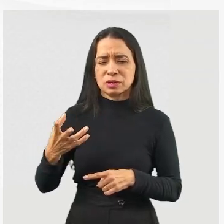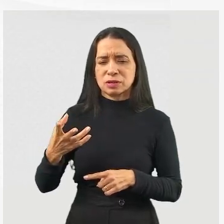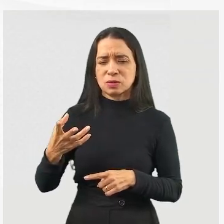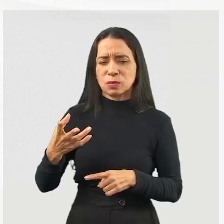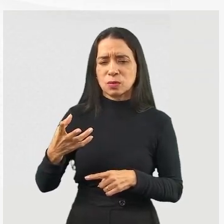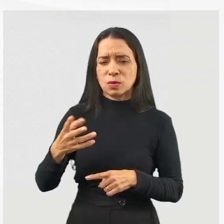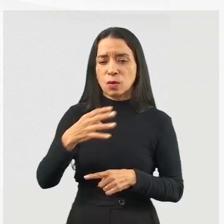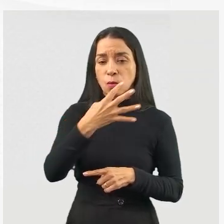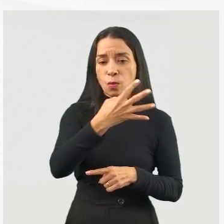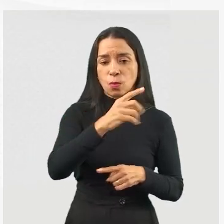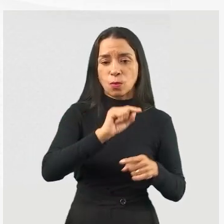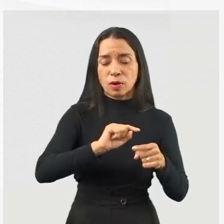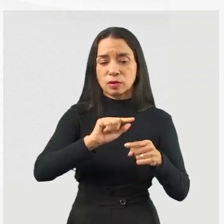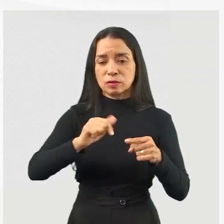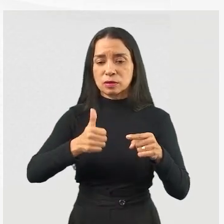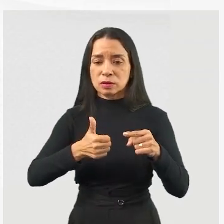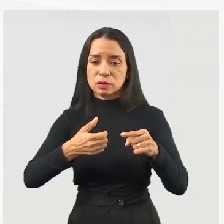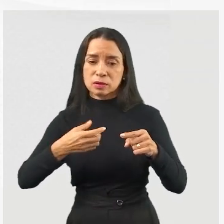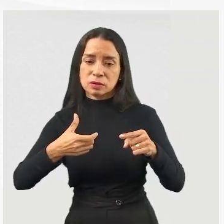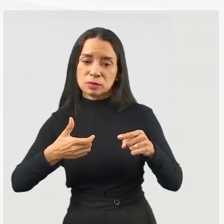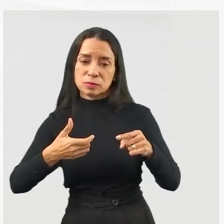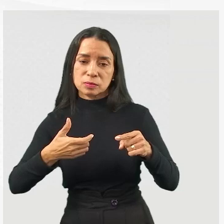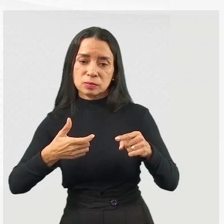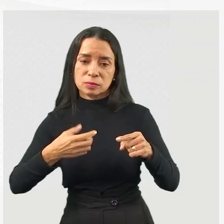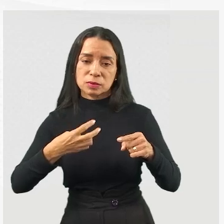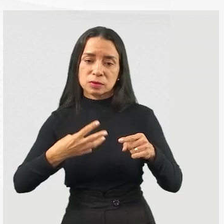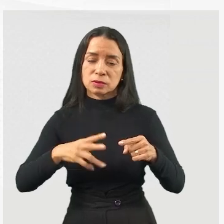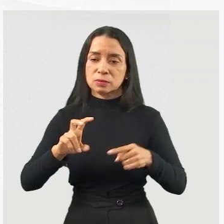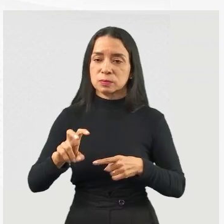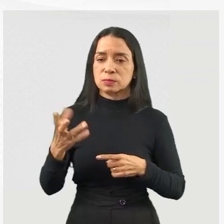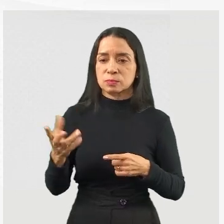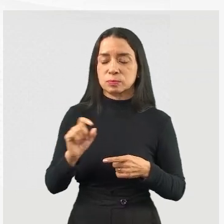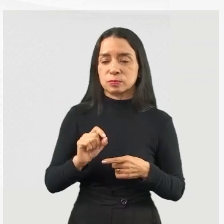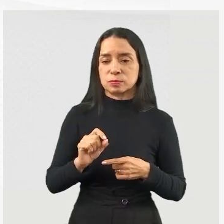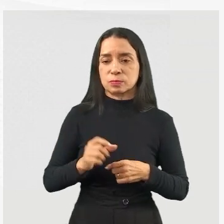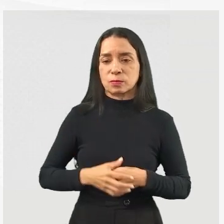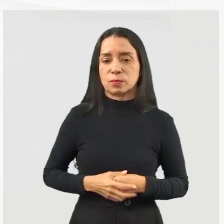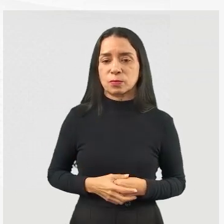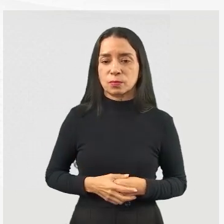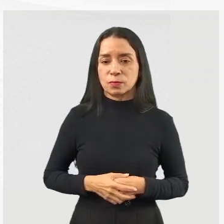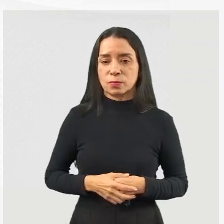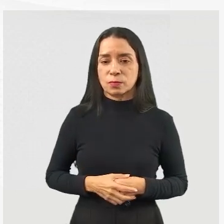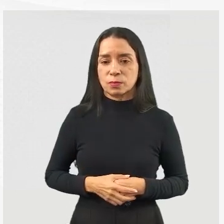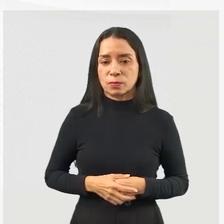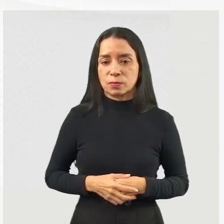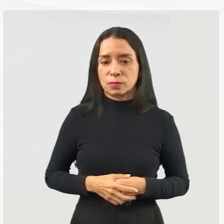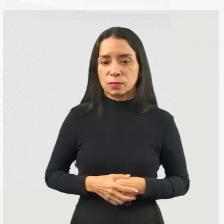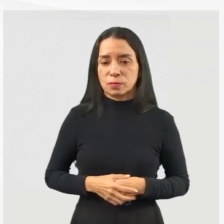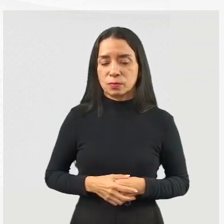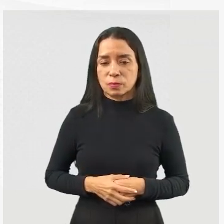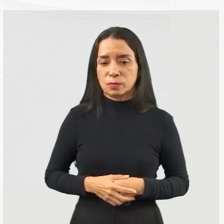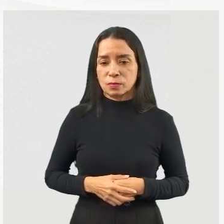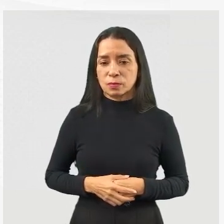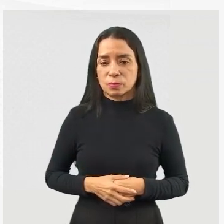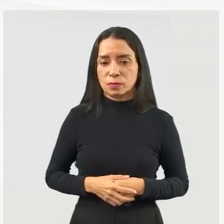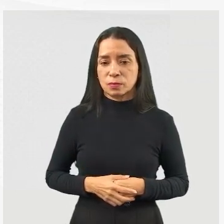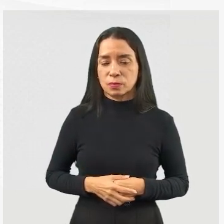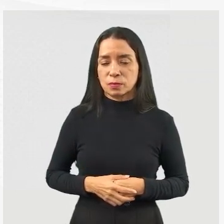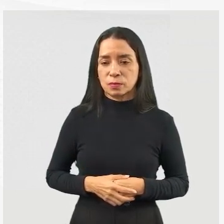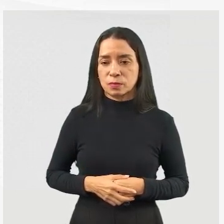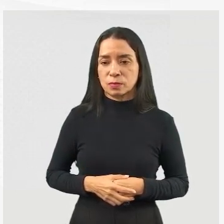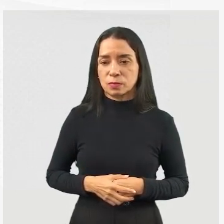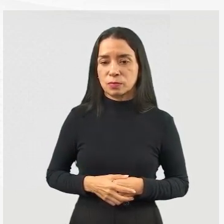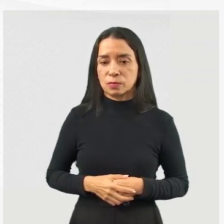4, 135. Então temos 135 tijolos. Perfeito?